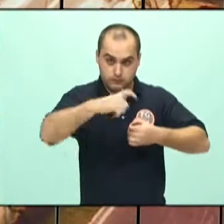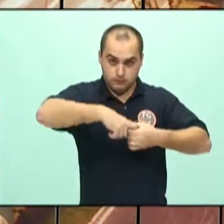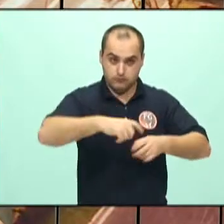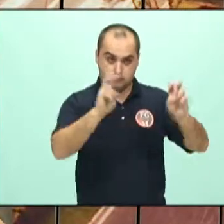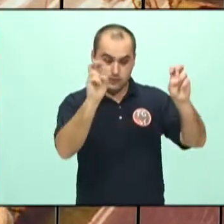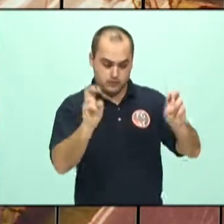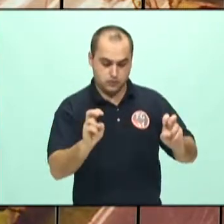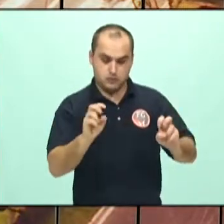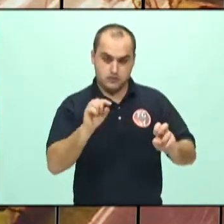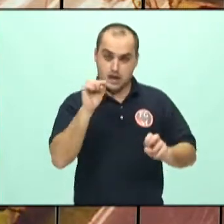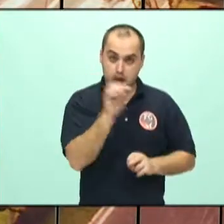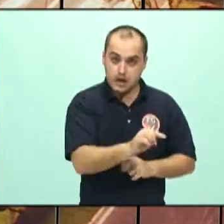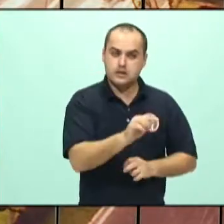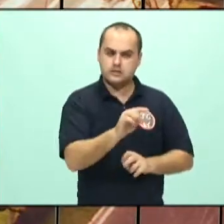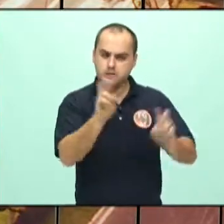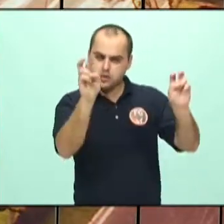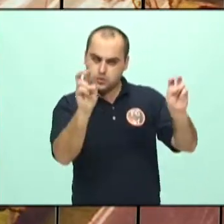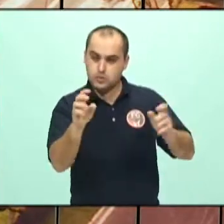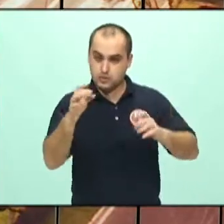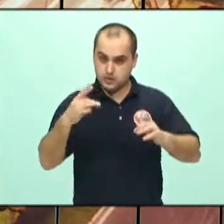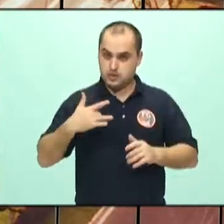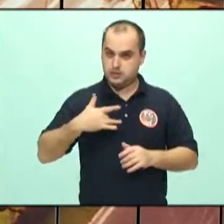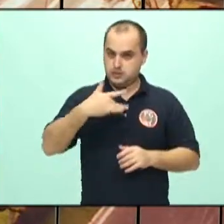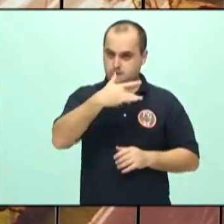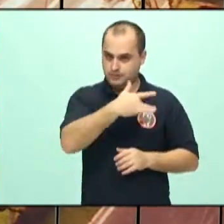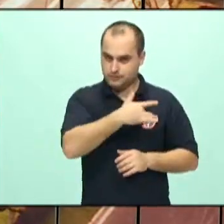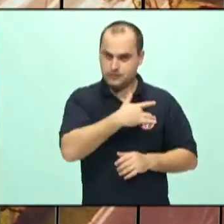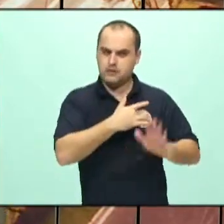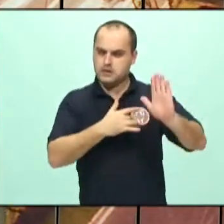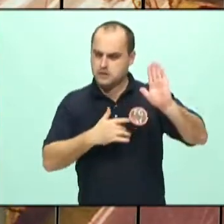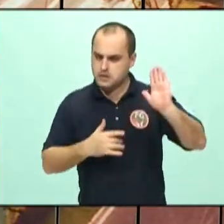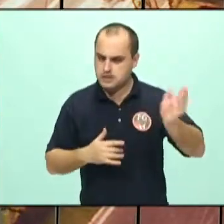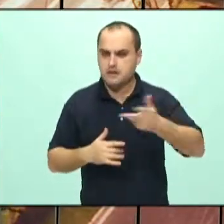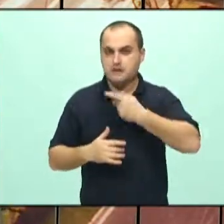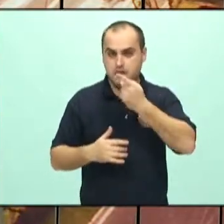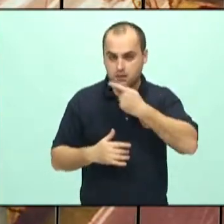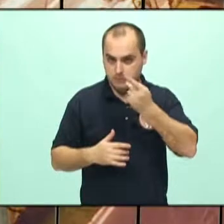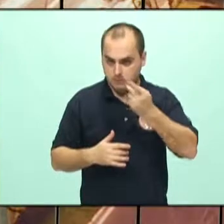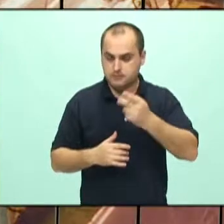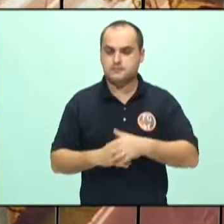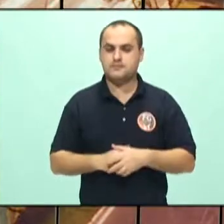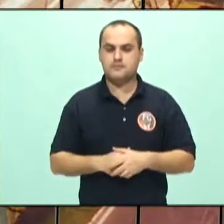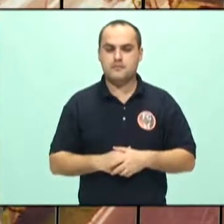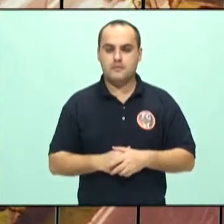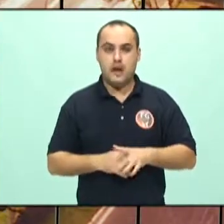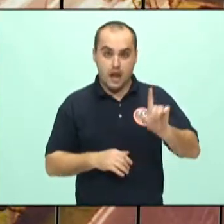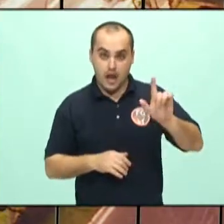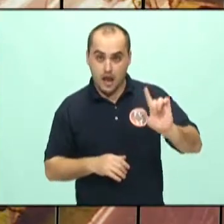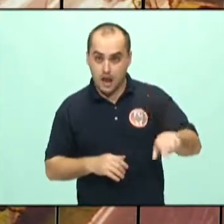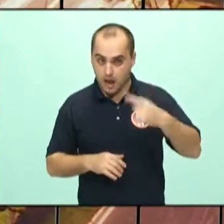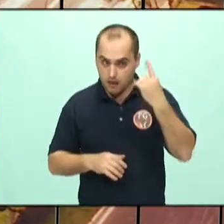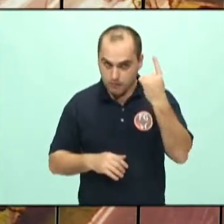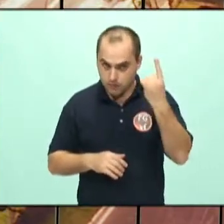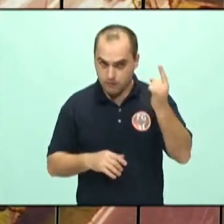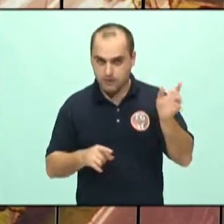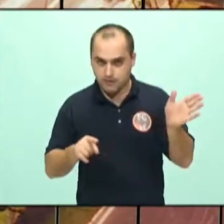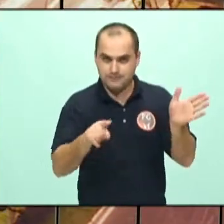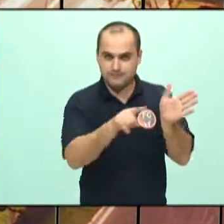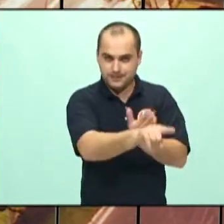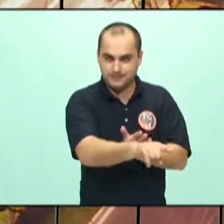sobre essa situação que eu acho um assunto extremamente interessante. O senhor já tocou, adiantando-se uma pergunta que